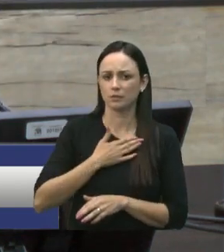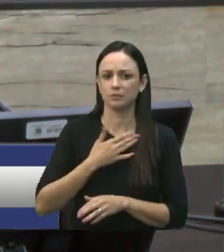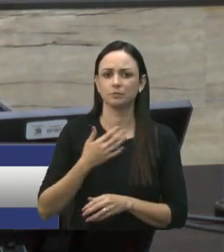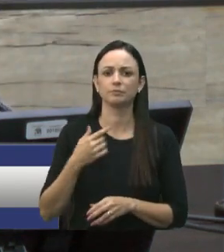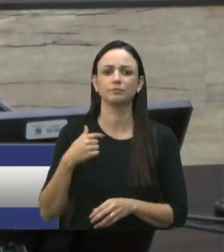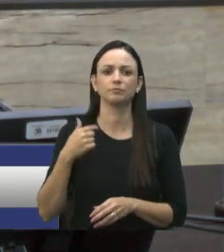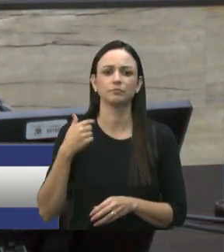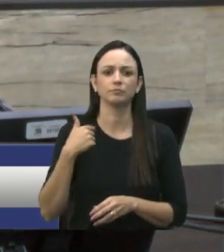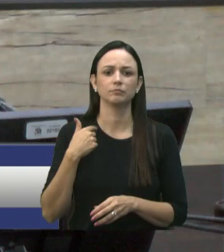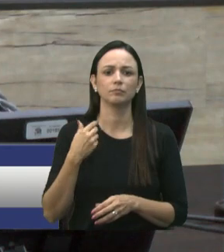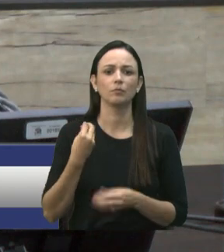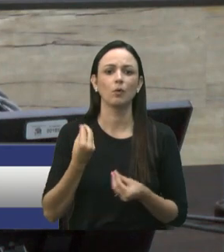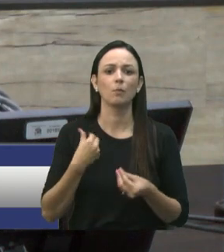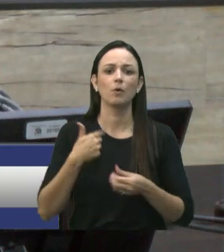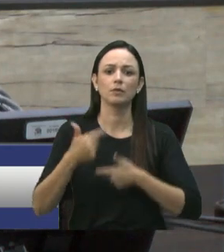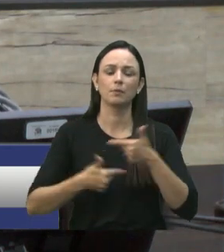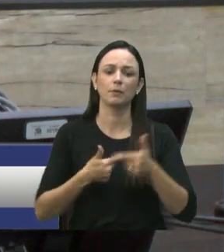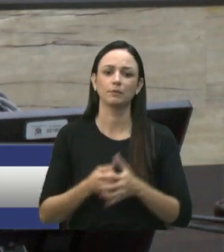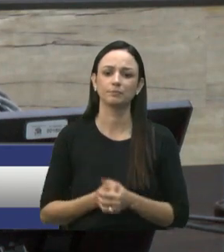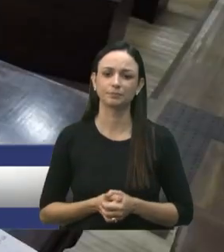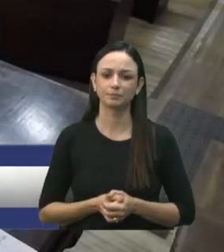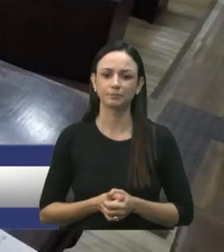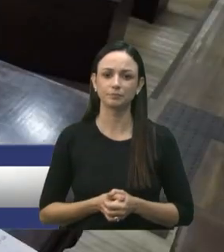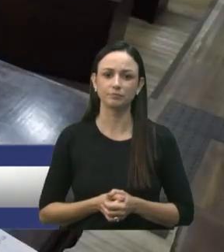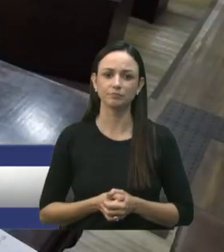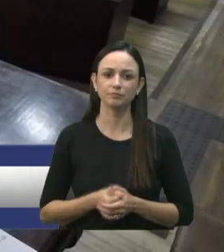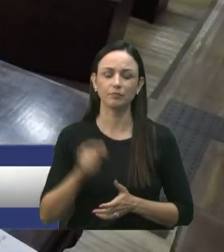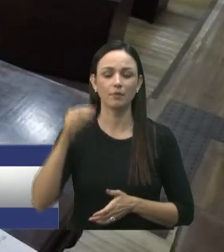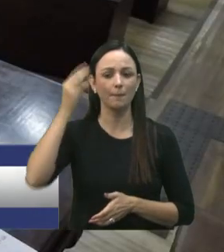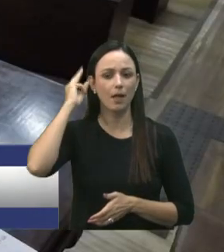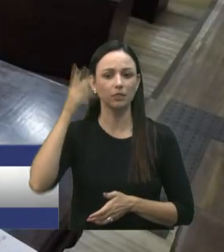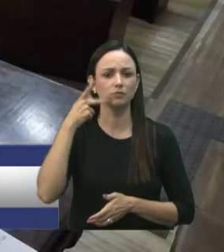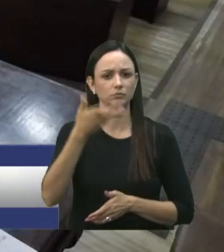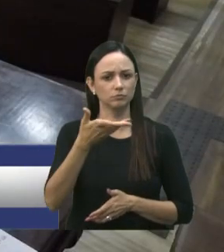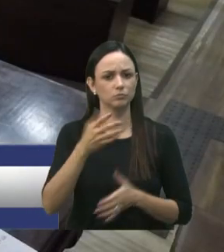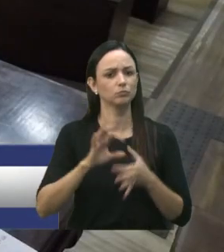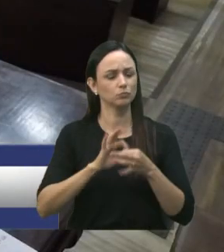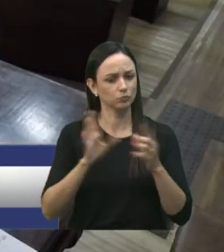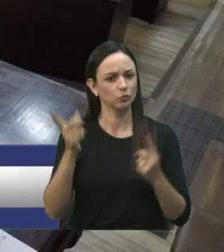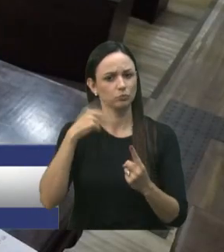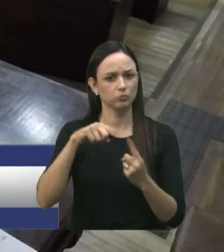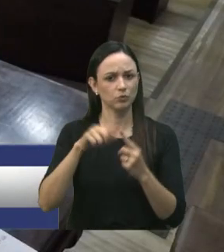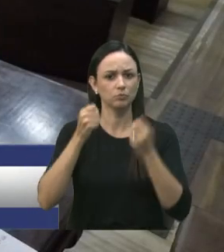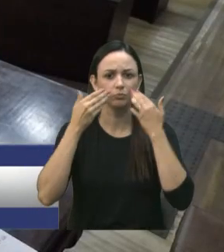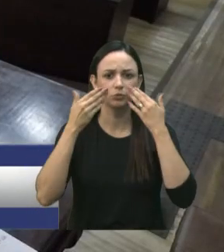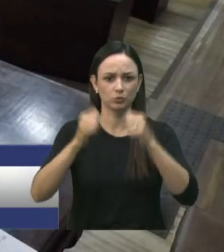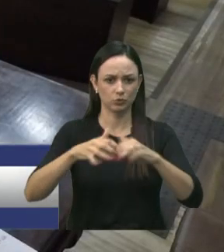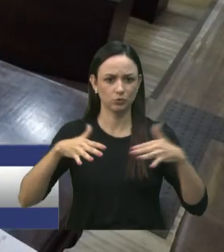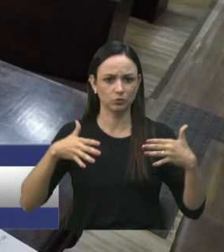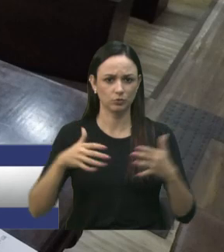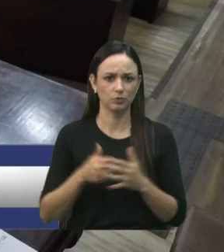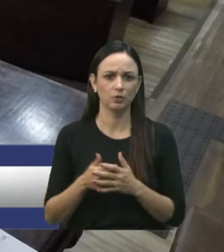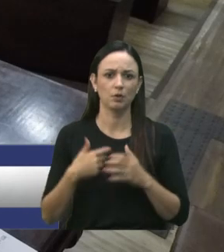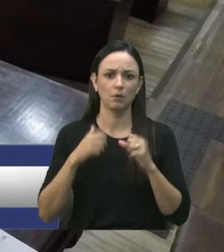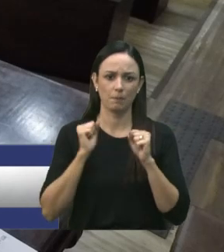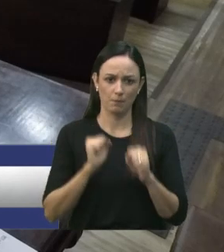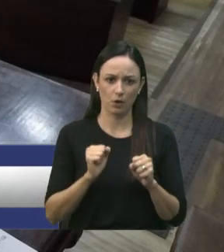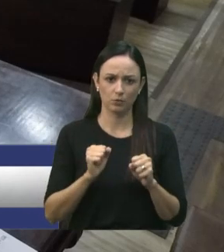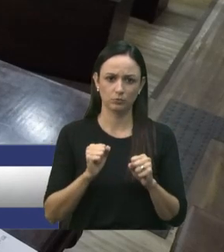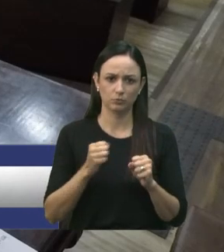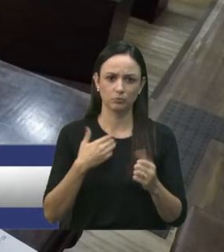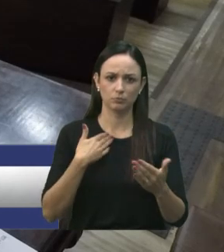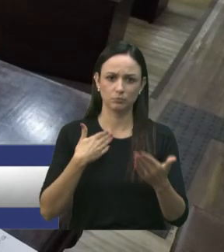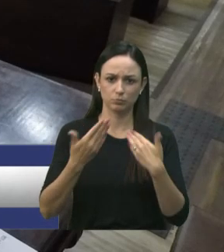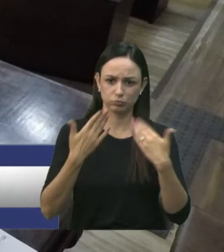eu pretendo trabalhar. O senhor fica, inclusive, o objetivo da audiência pública é essa mesmo. Posso fazer aqui com o senhor um bate-bola, porque a